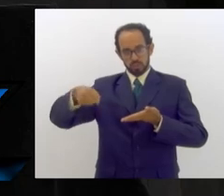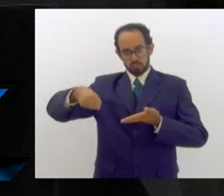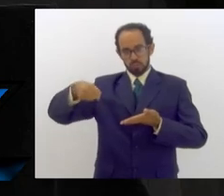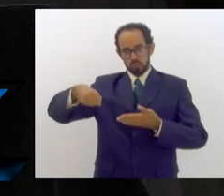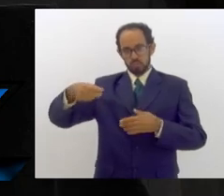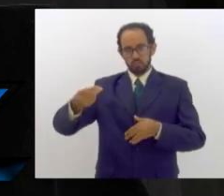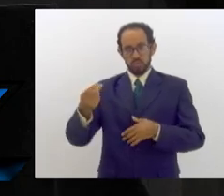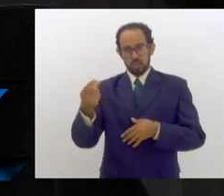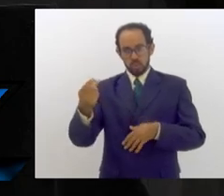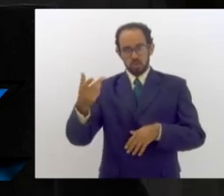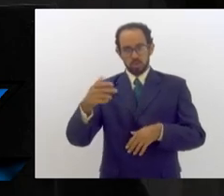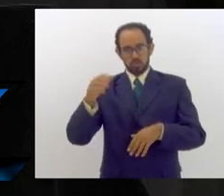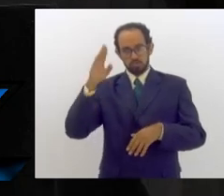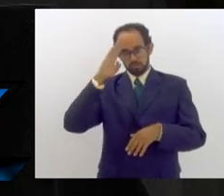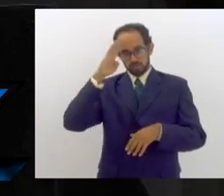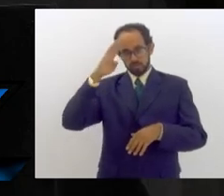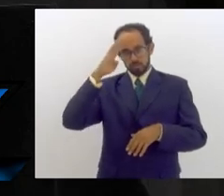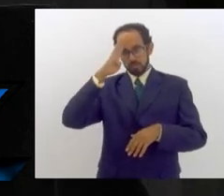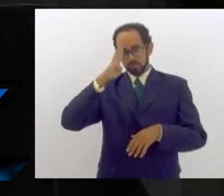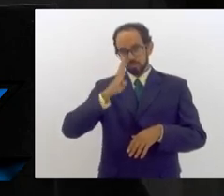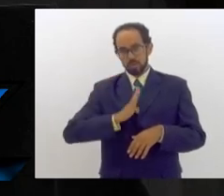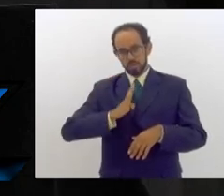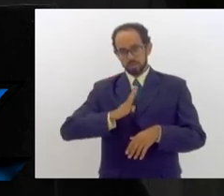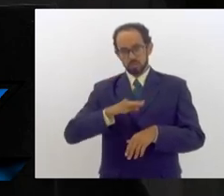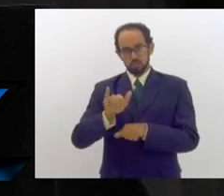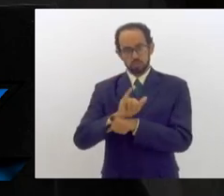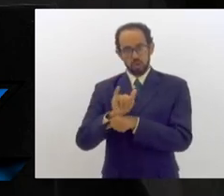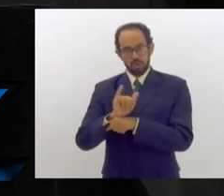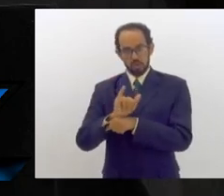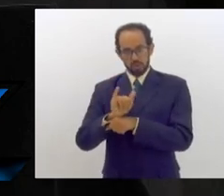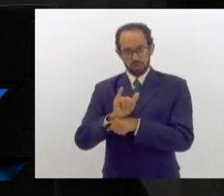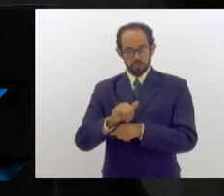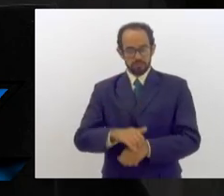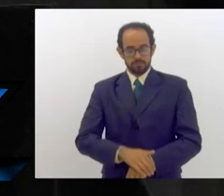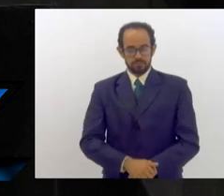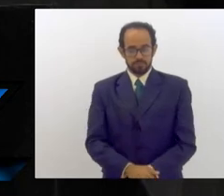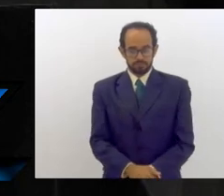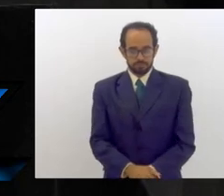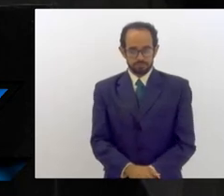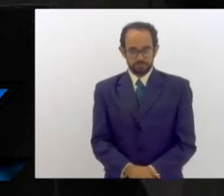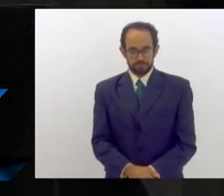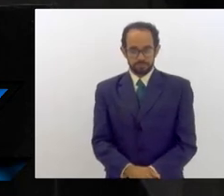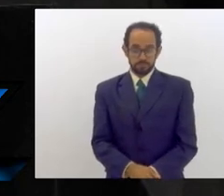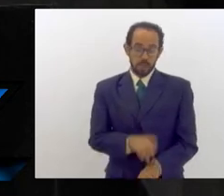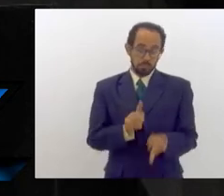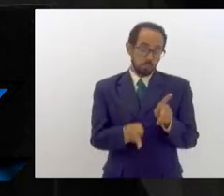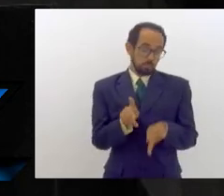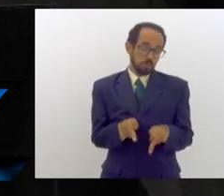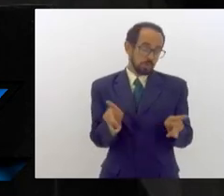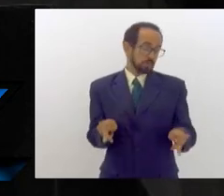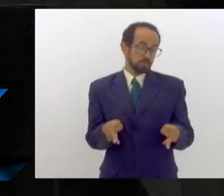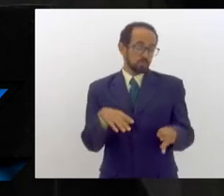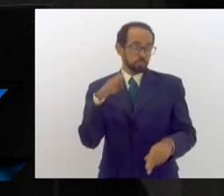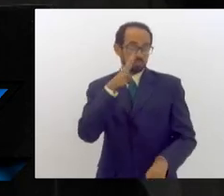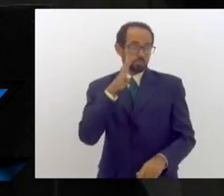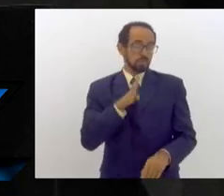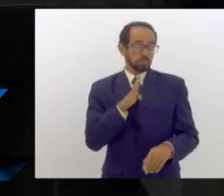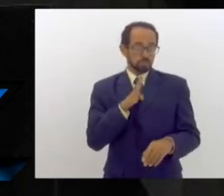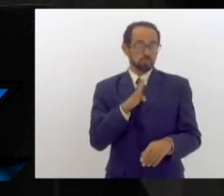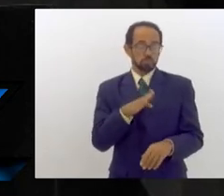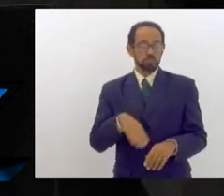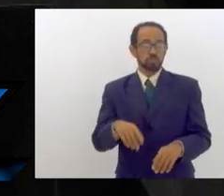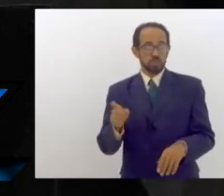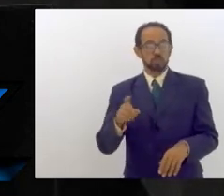de valores principalmente do Brasil e de Nova York enquanto a população brasileira cada vez